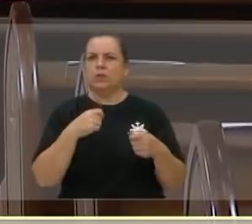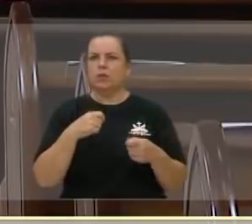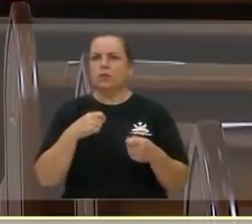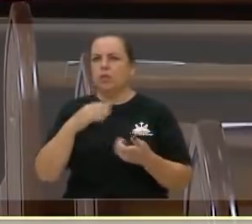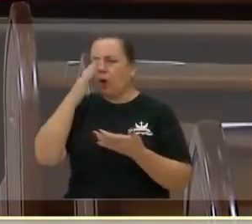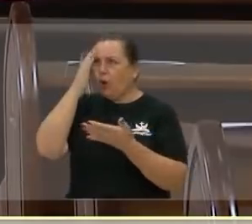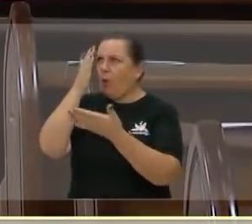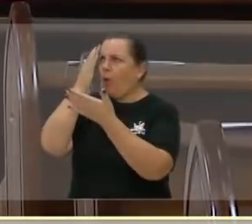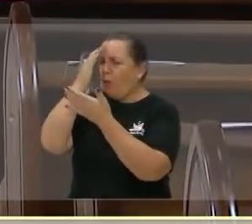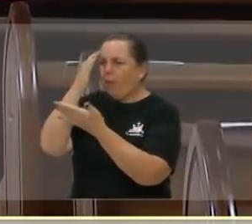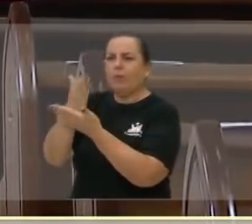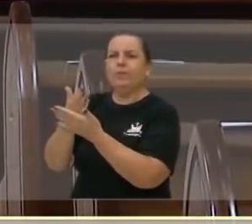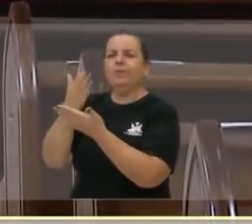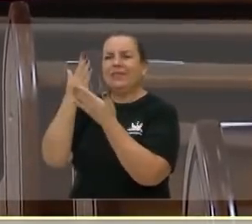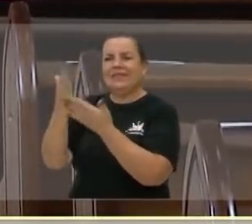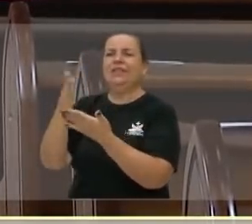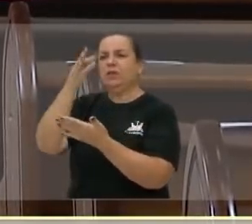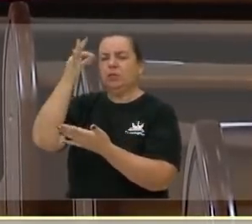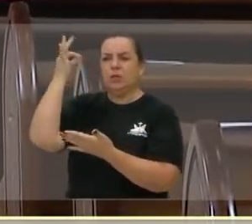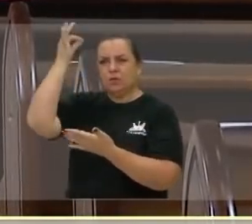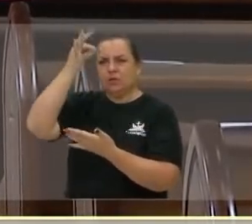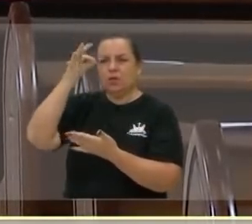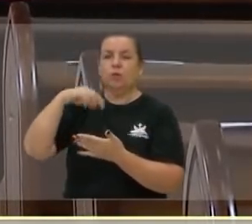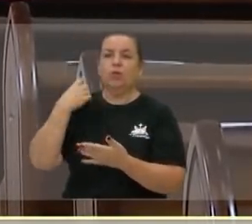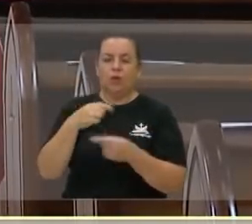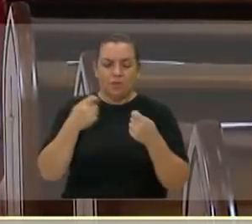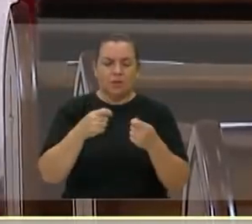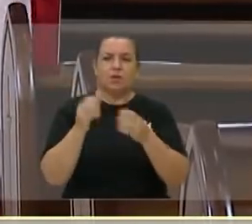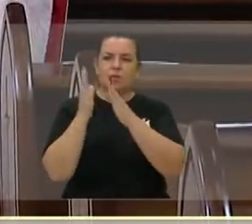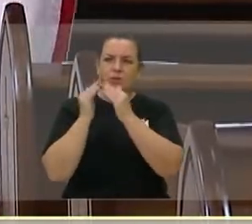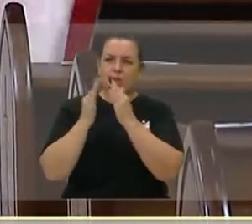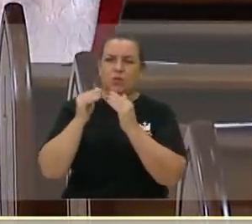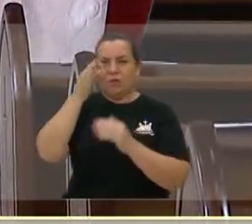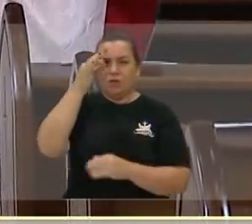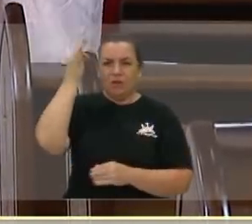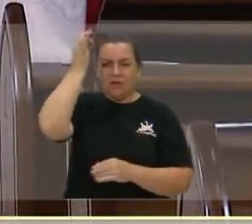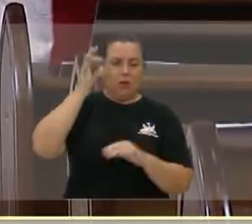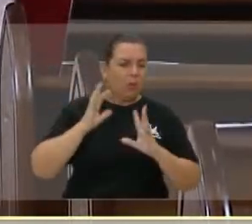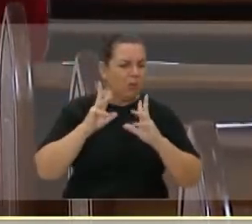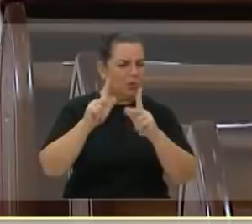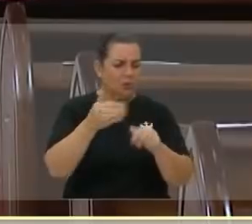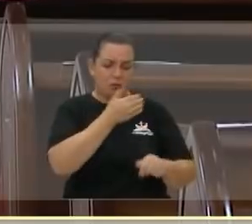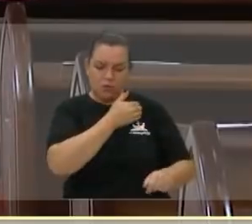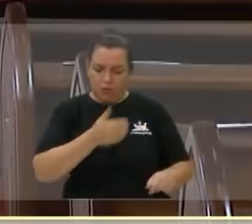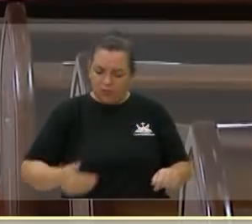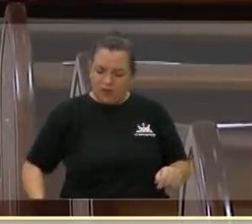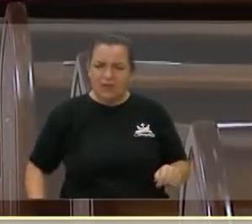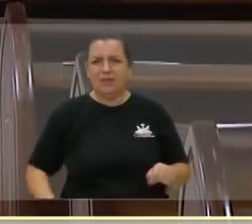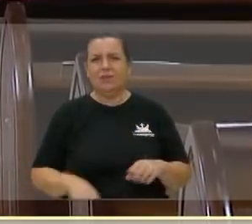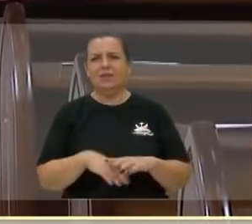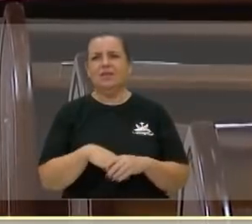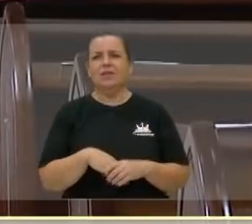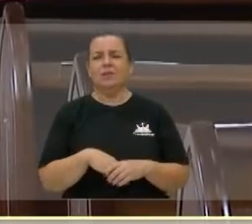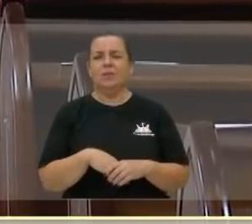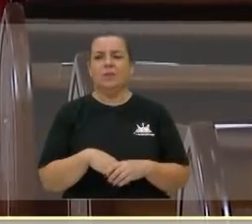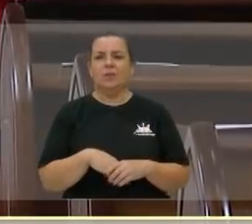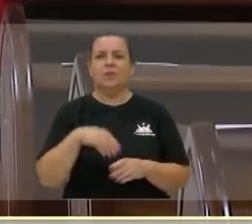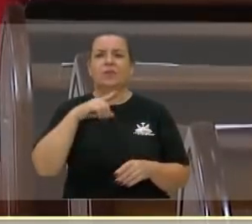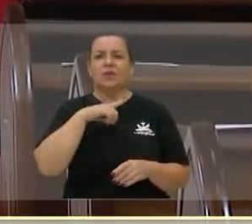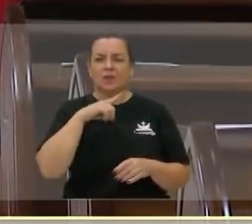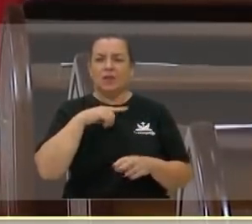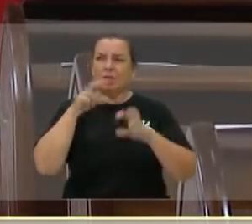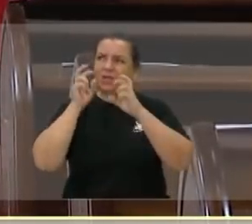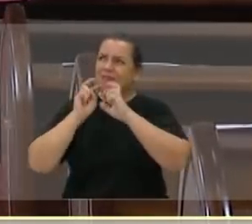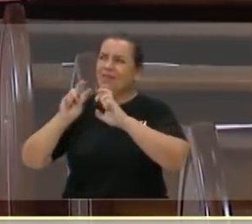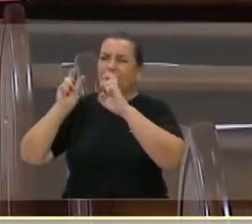não é só lá na novena, nós precisamos pedir o Espírito Santo pelos nossos governantes. Temos que